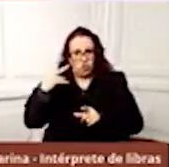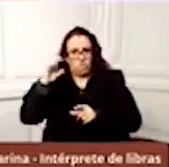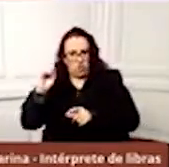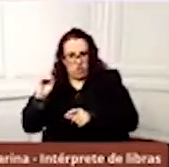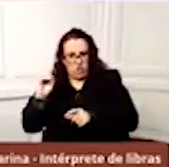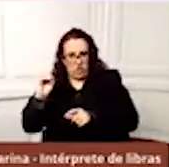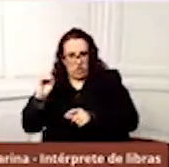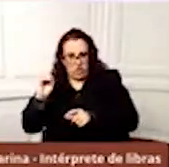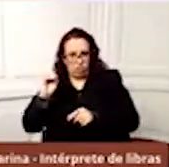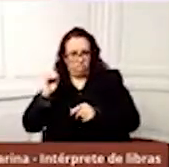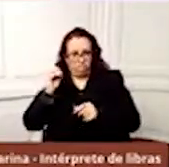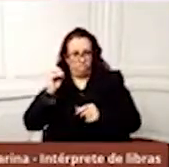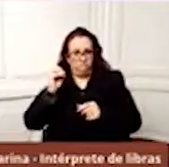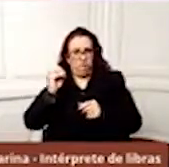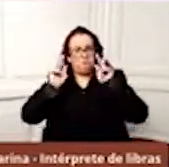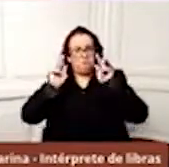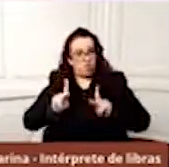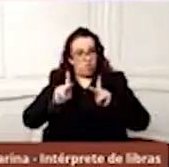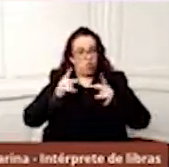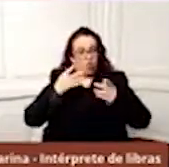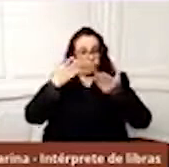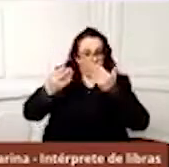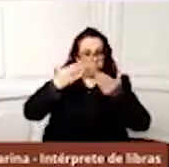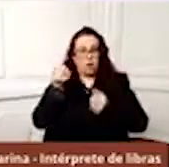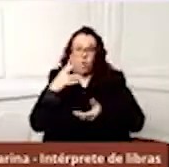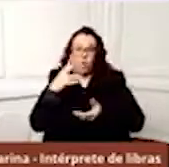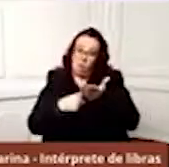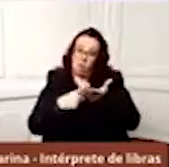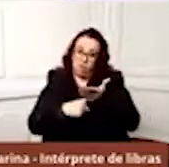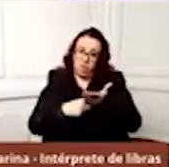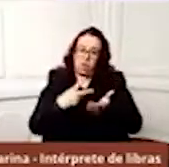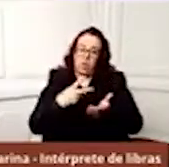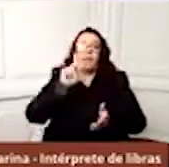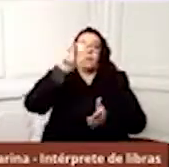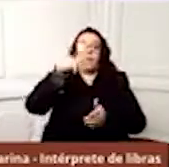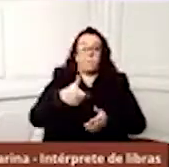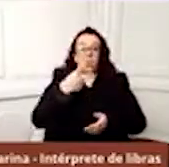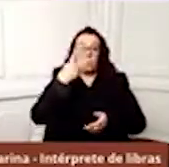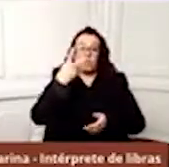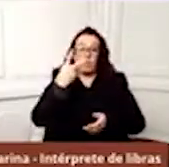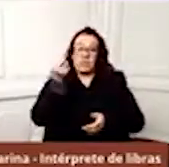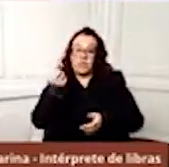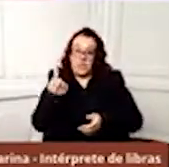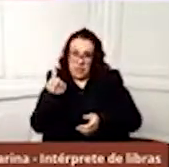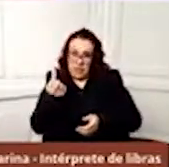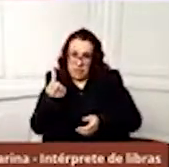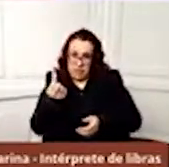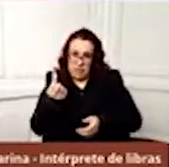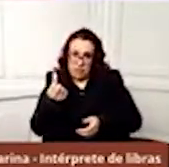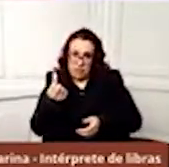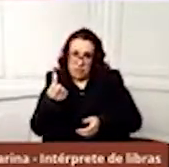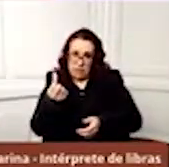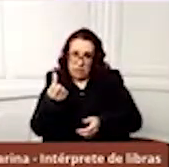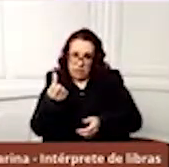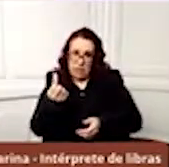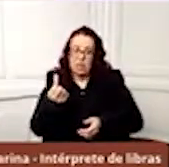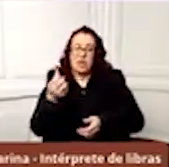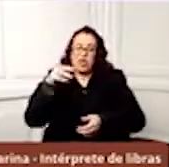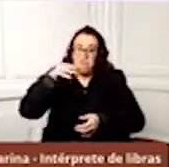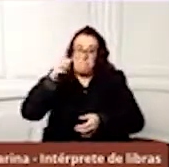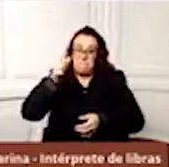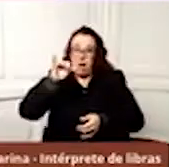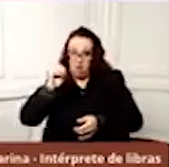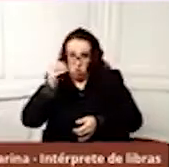ou Covid. No dia 26 de maio, ontem, eram 225, né? Ou